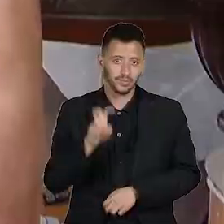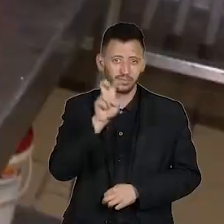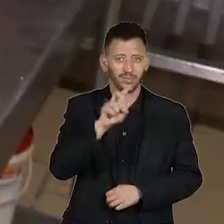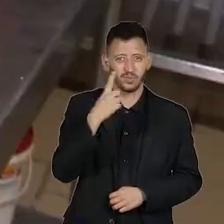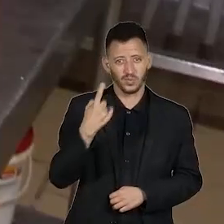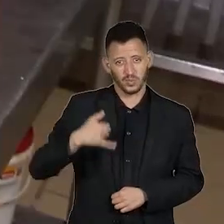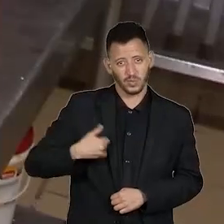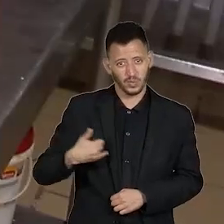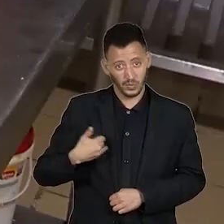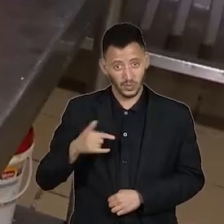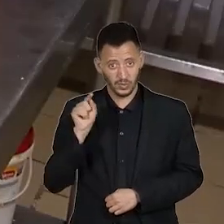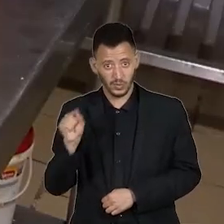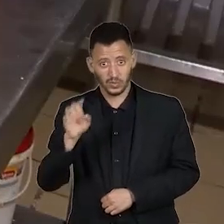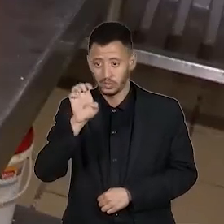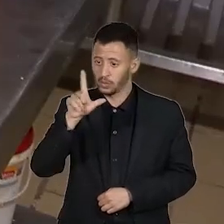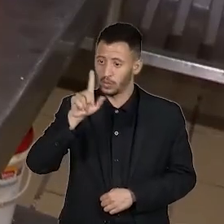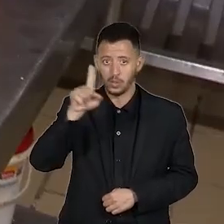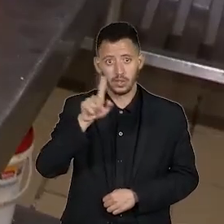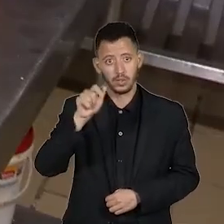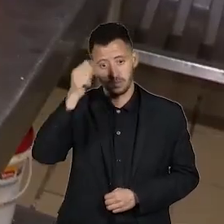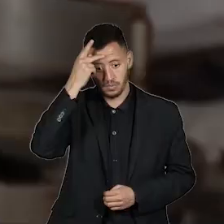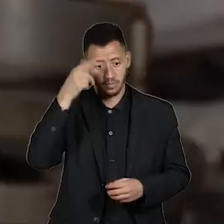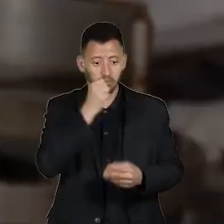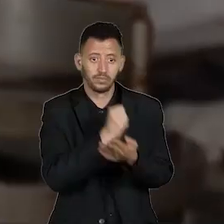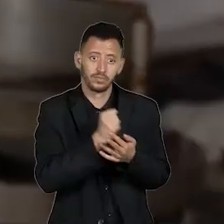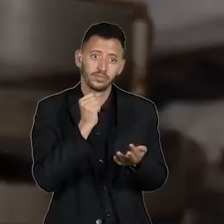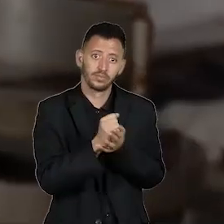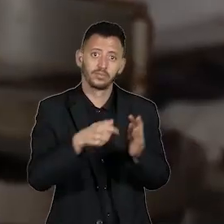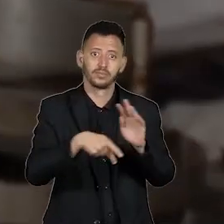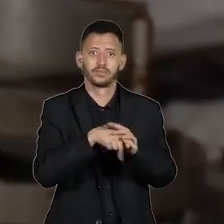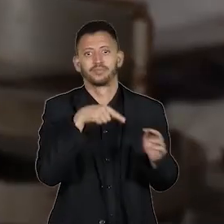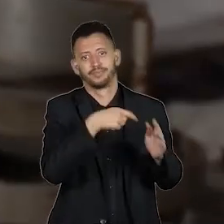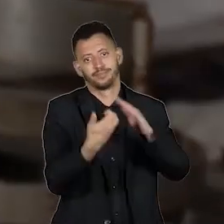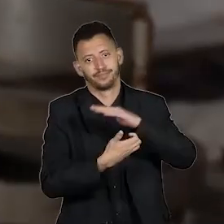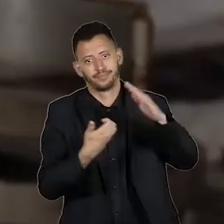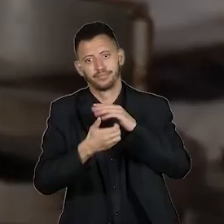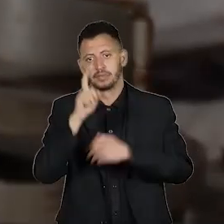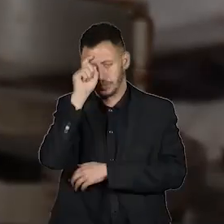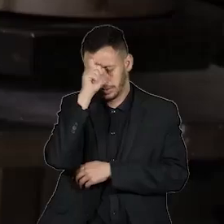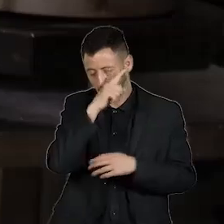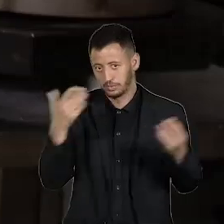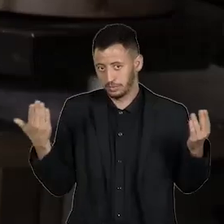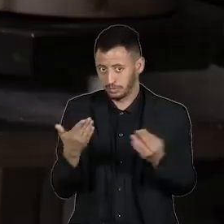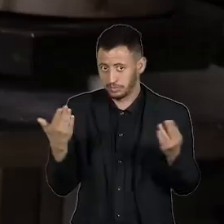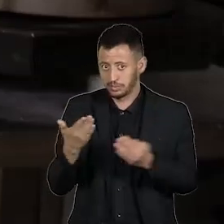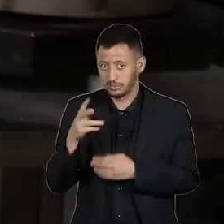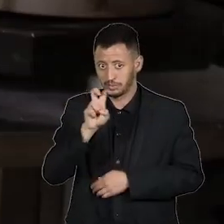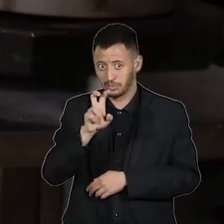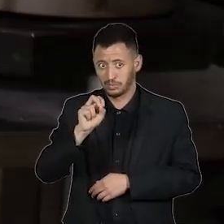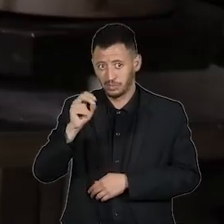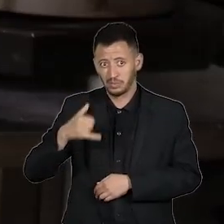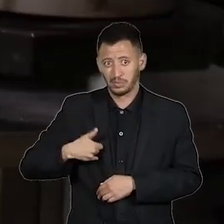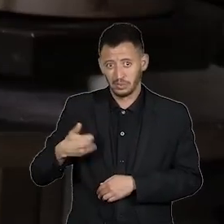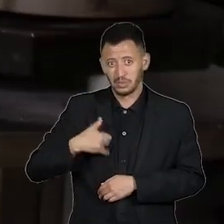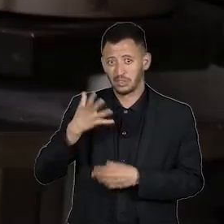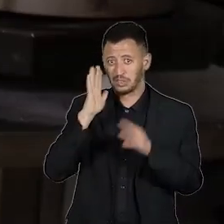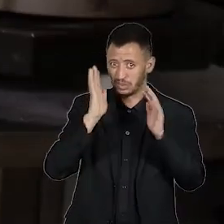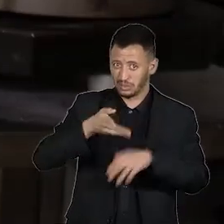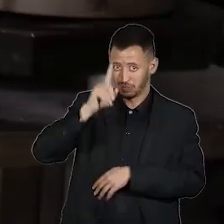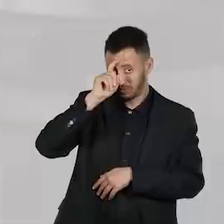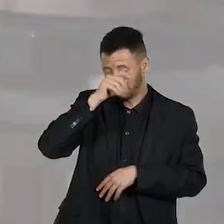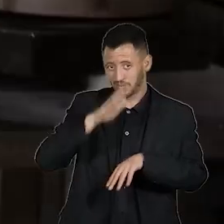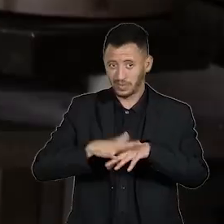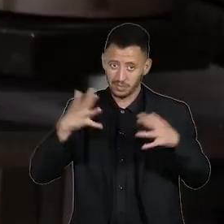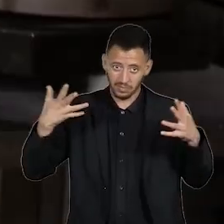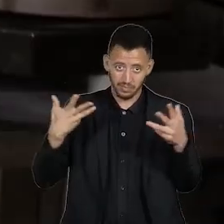né? Aos 51 anos de idade, Elza foi uma das contratadas pela empresa. É difícil, hoje em dia, com 50 anos já é